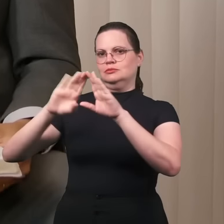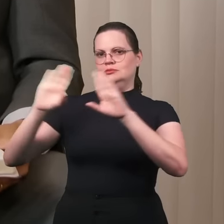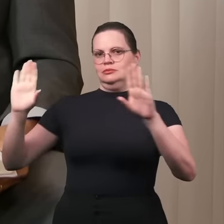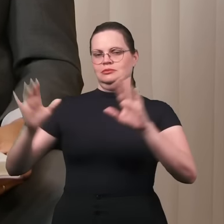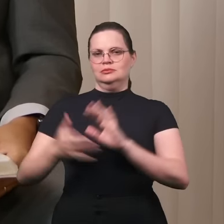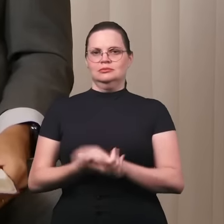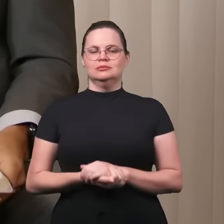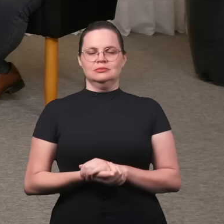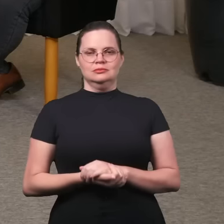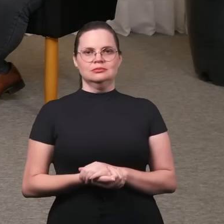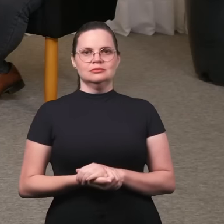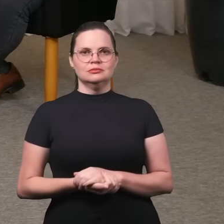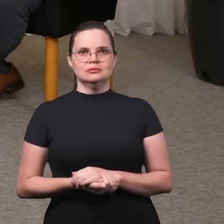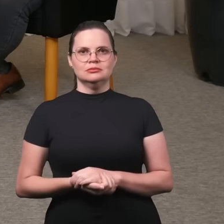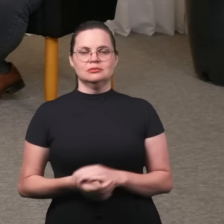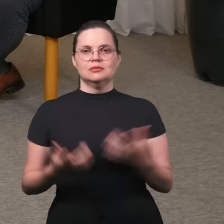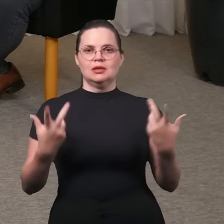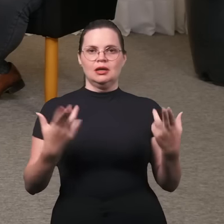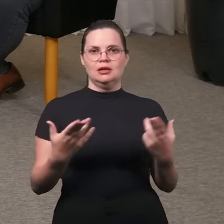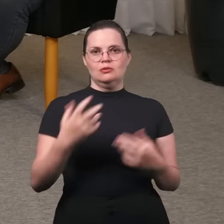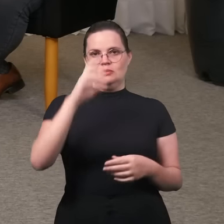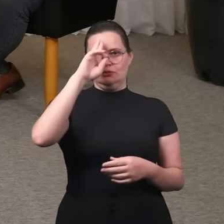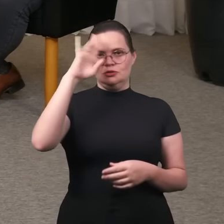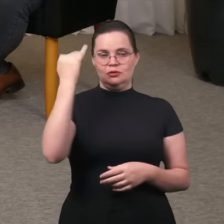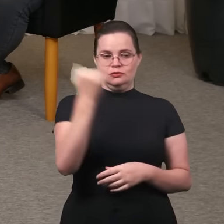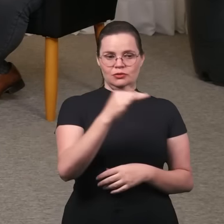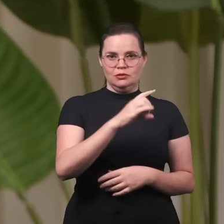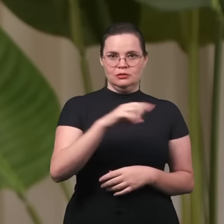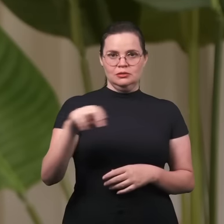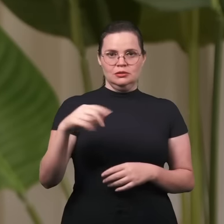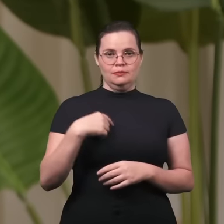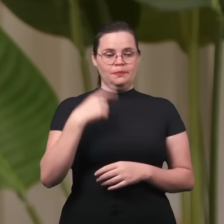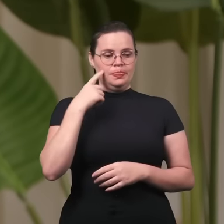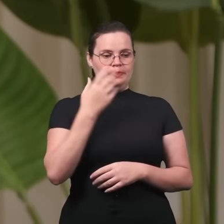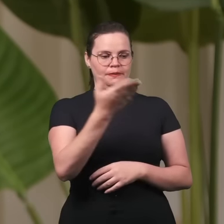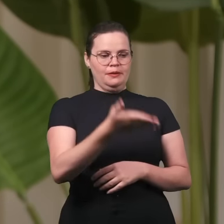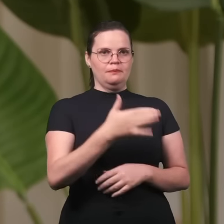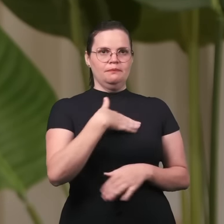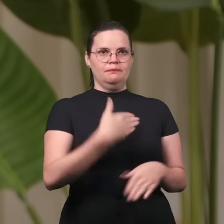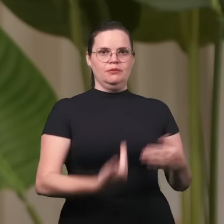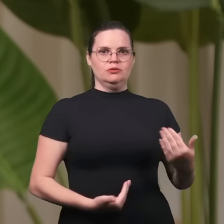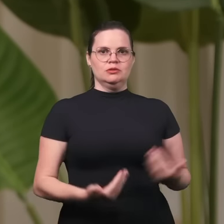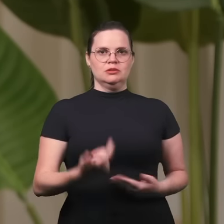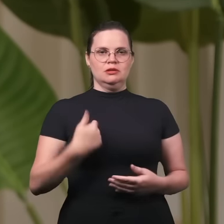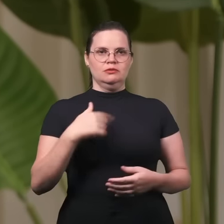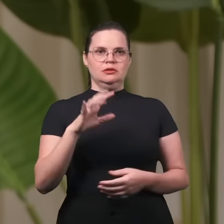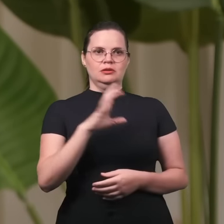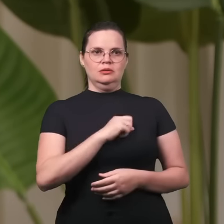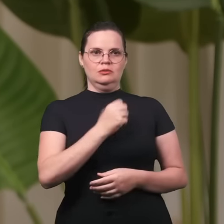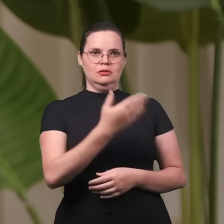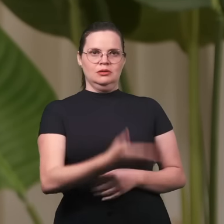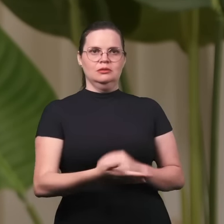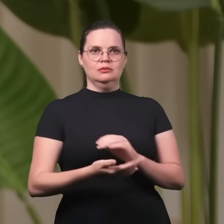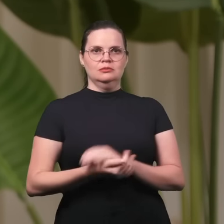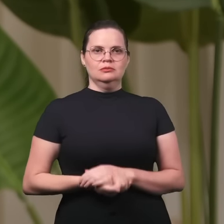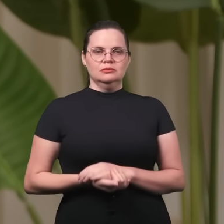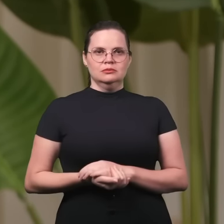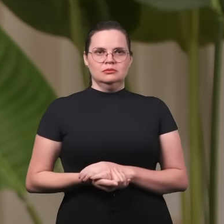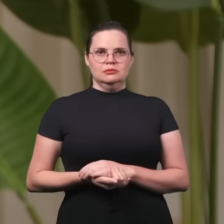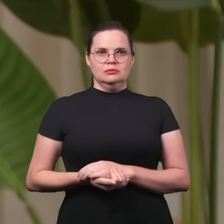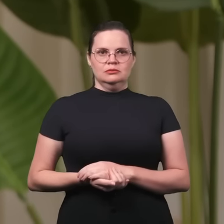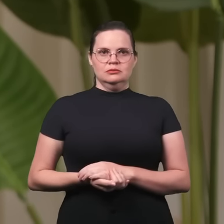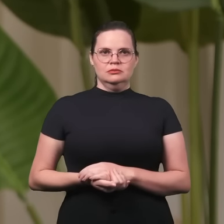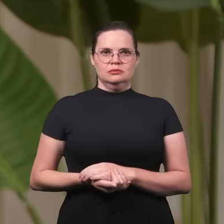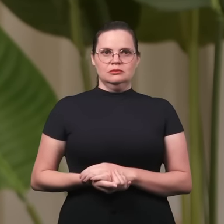terra assim como prometida. O Senhor falou com Daniel, né? Este é o meu servo amado. Glórias a Deus. Este é